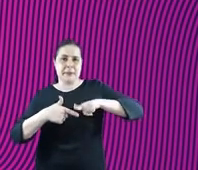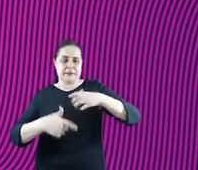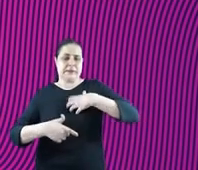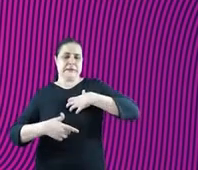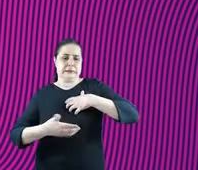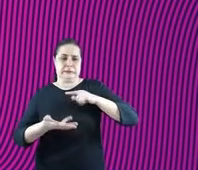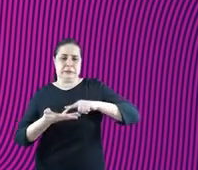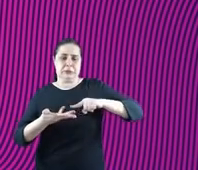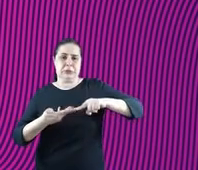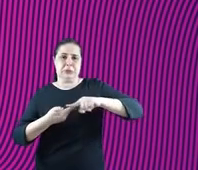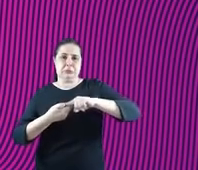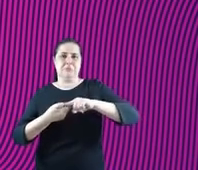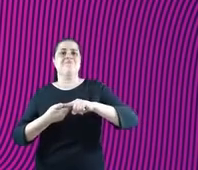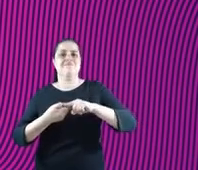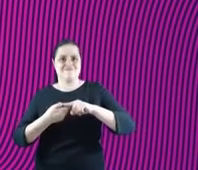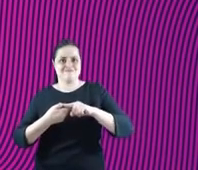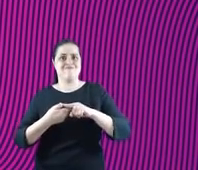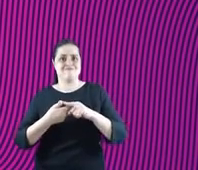Sim,